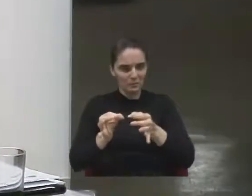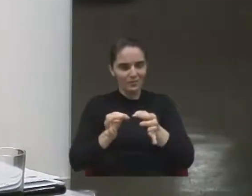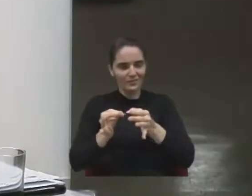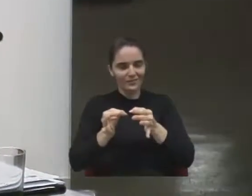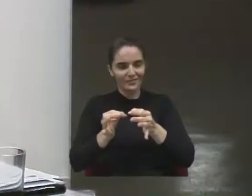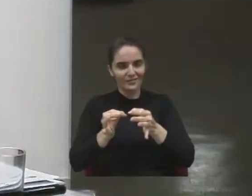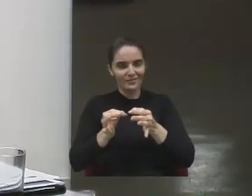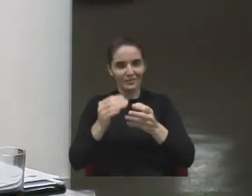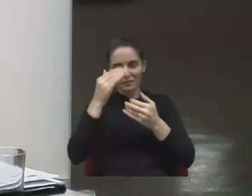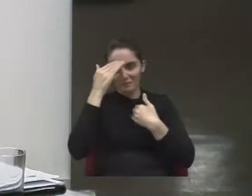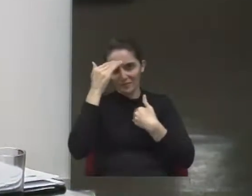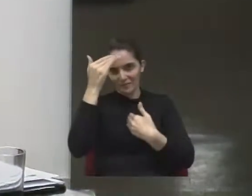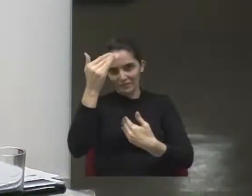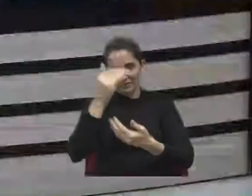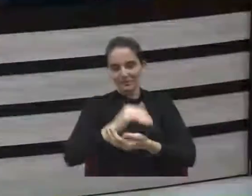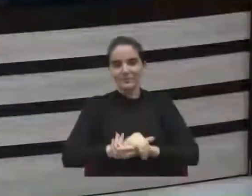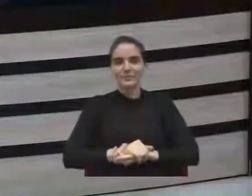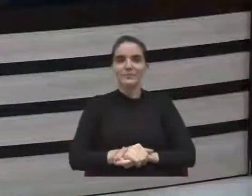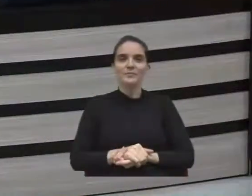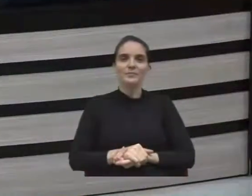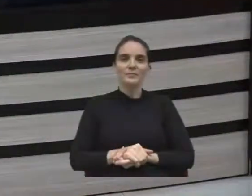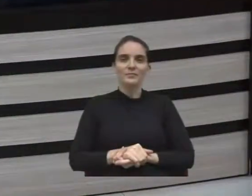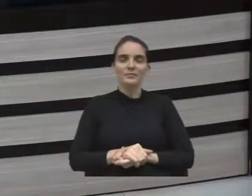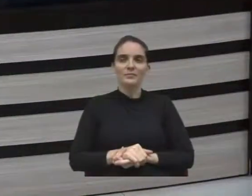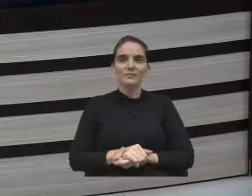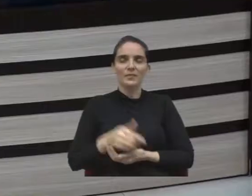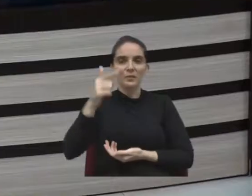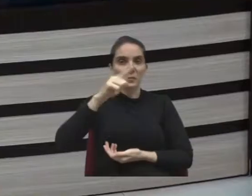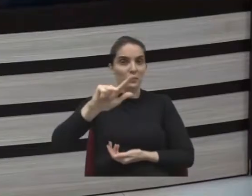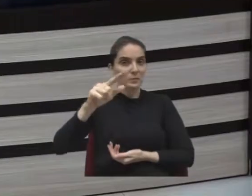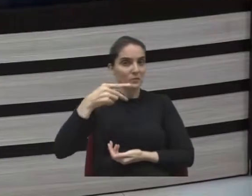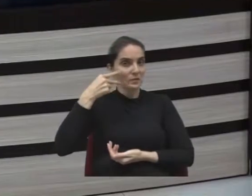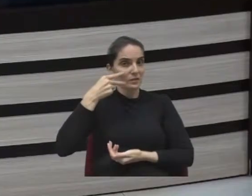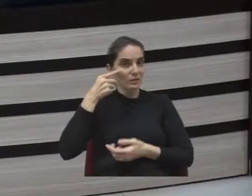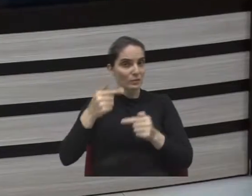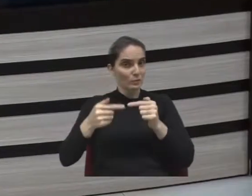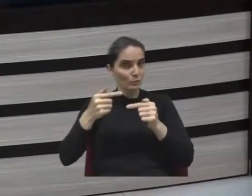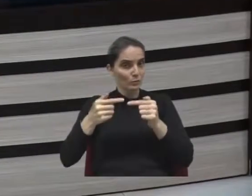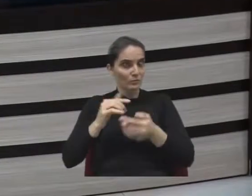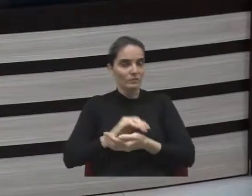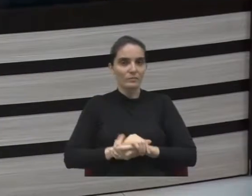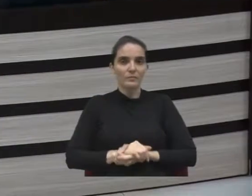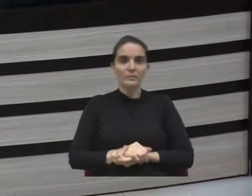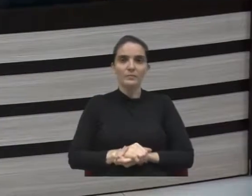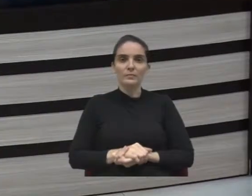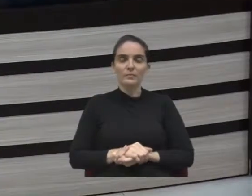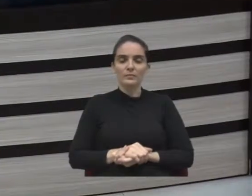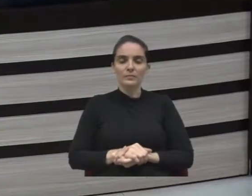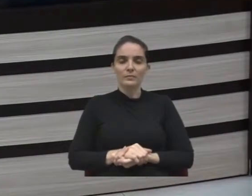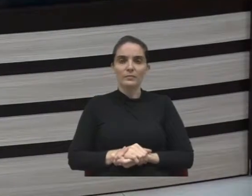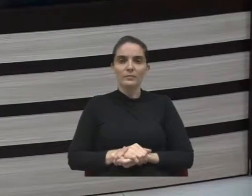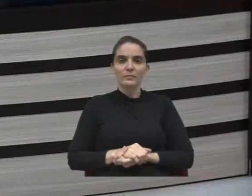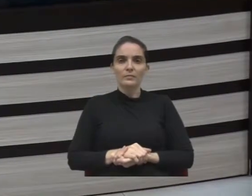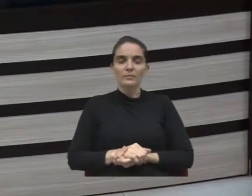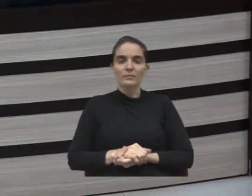senhores. Mais algum vereador deseja discutir o projeto? Desejo discutir, presidente. Para discutir o projeto, vereador